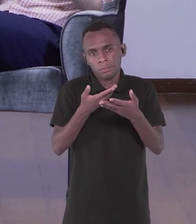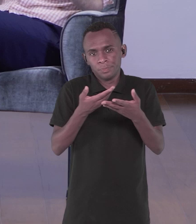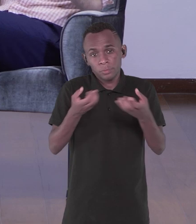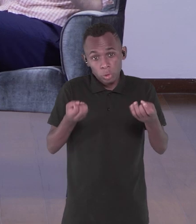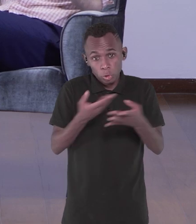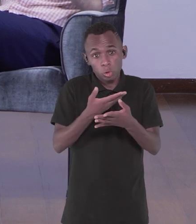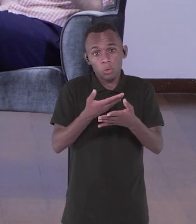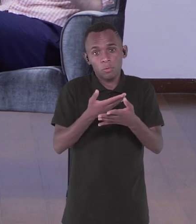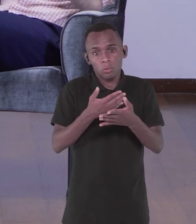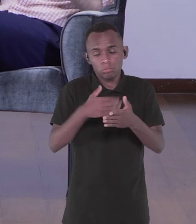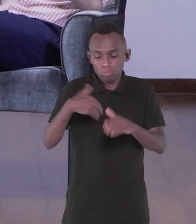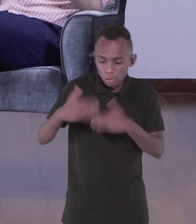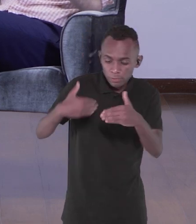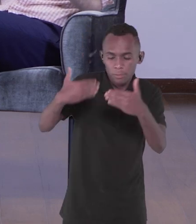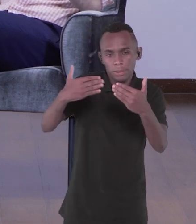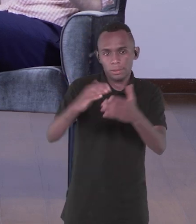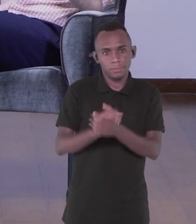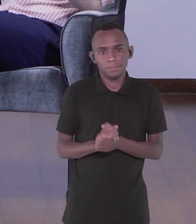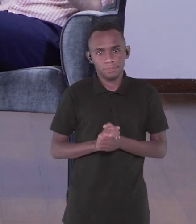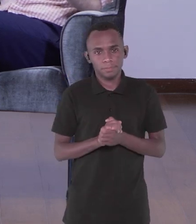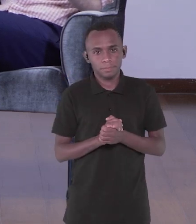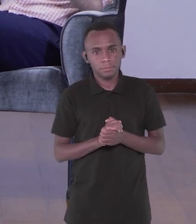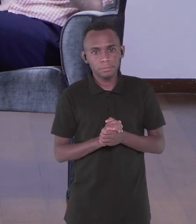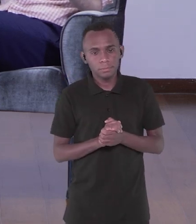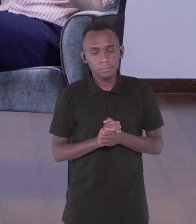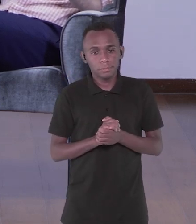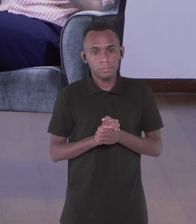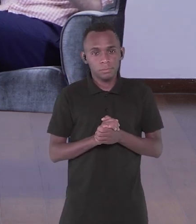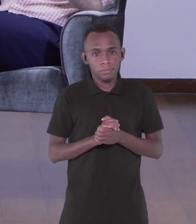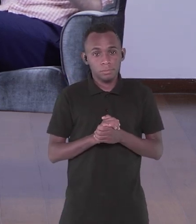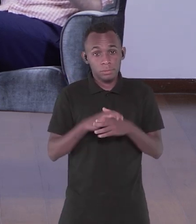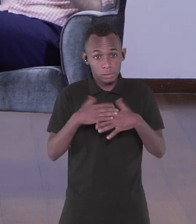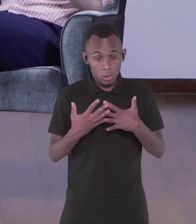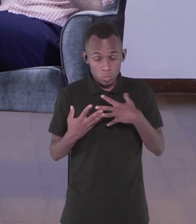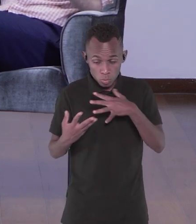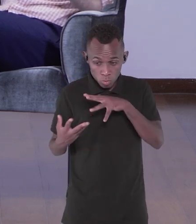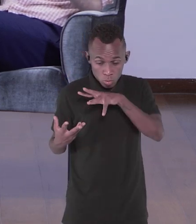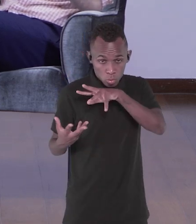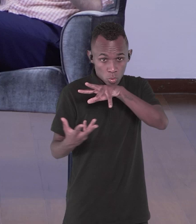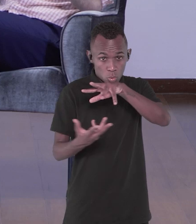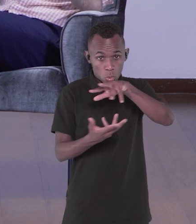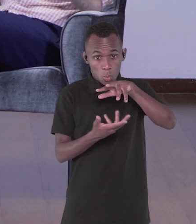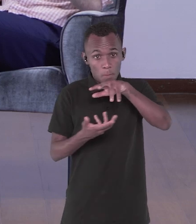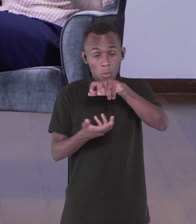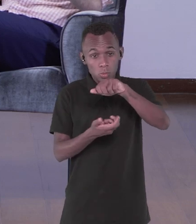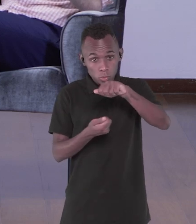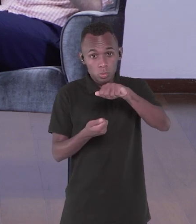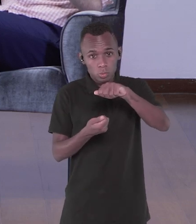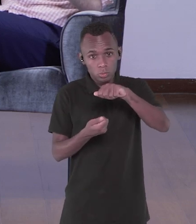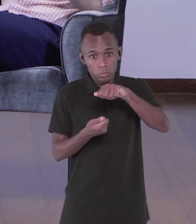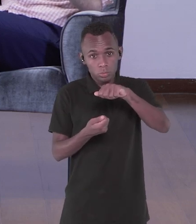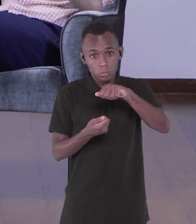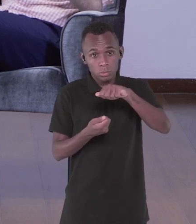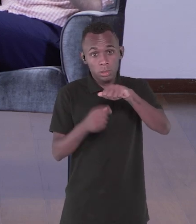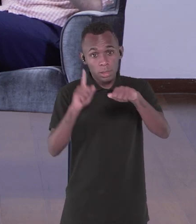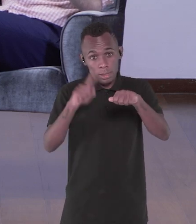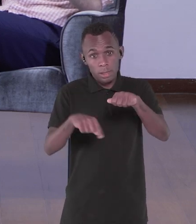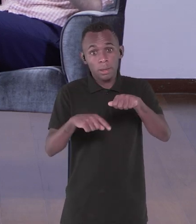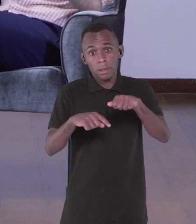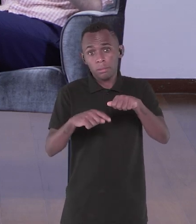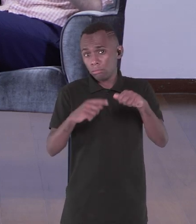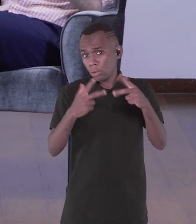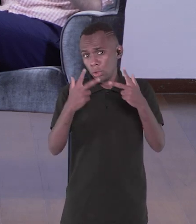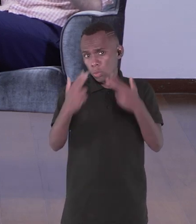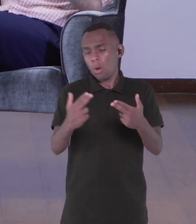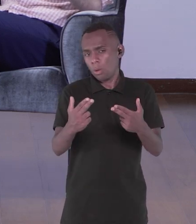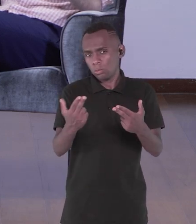de um novo pacto. Não. E aí, no mundo, eu estou falando especificamente do Brasil, mas no mundo, a situação é muito parecida. Nós